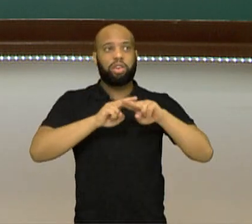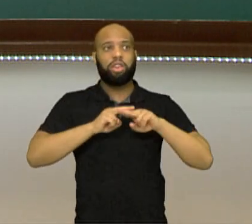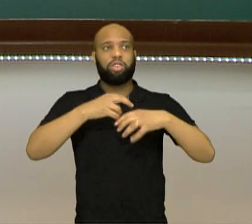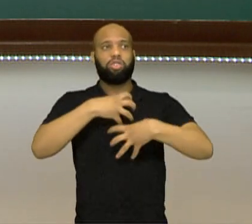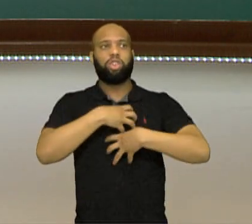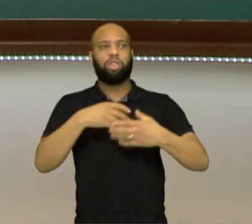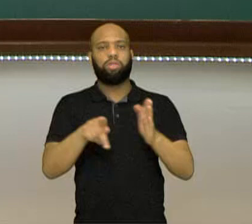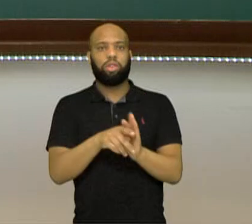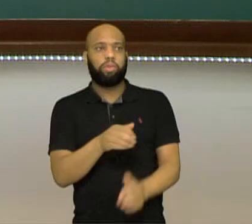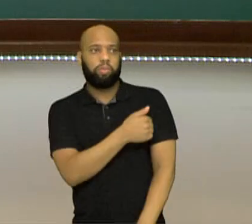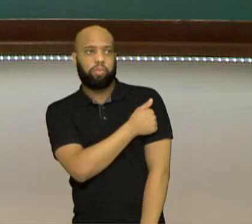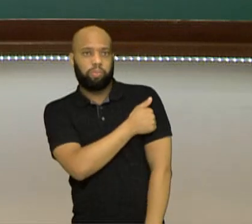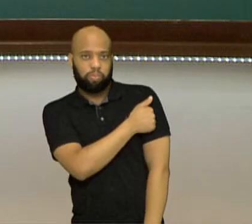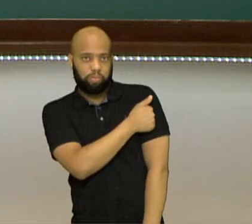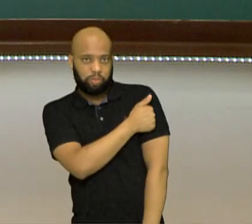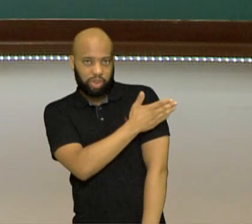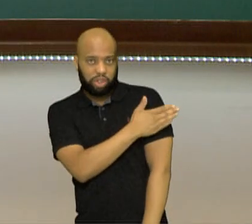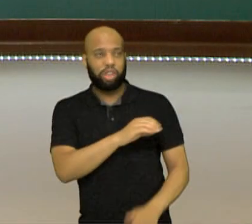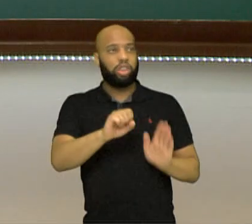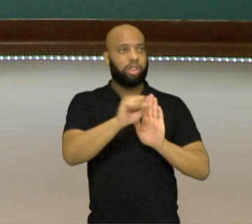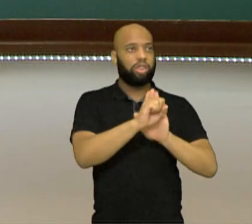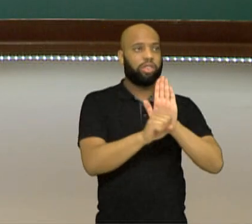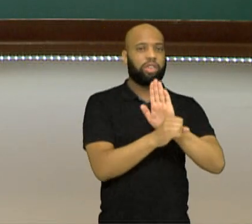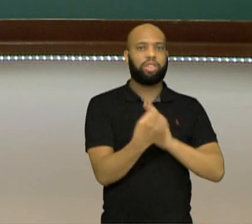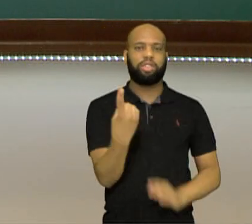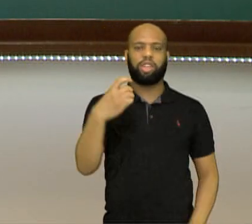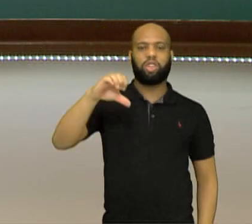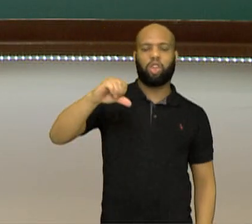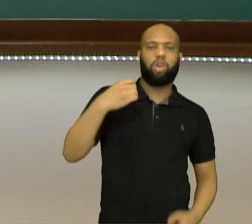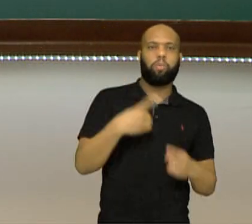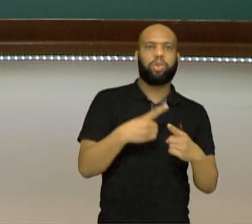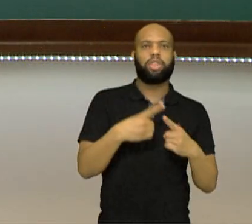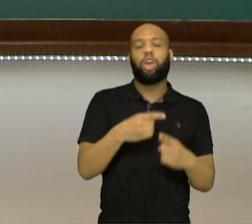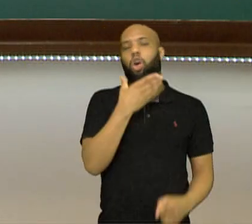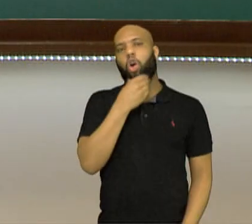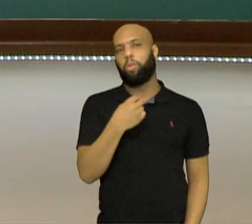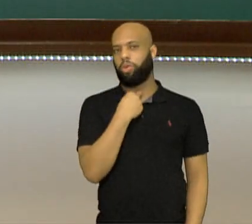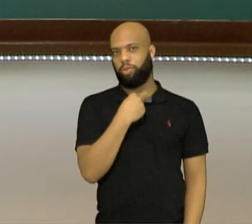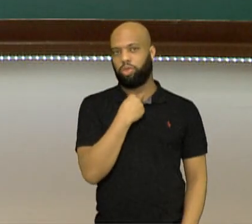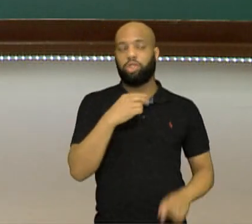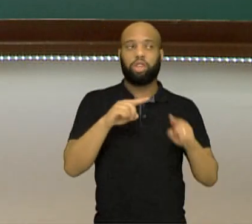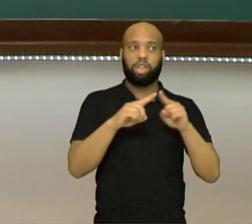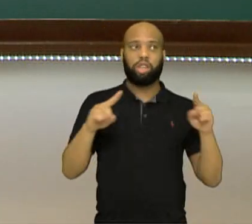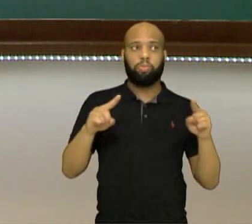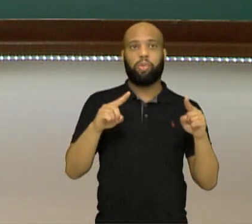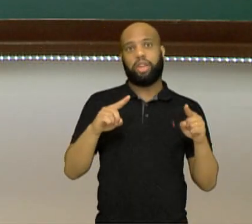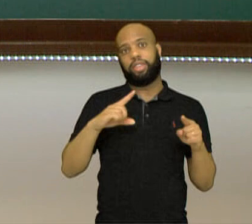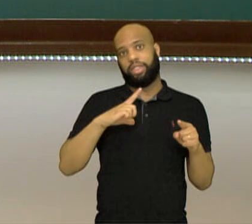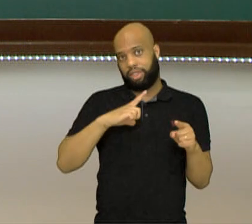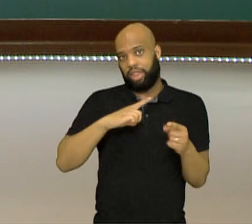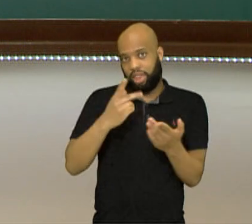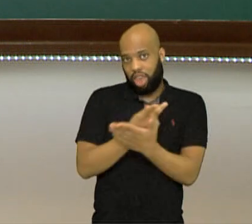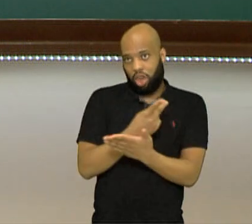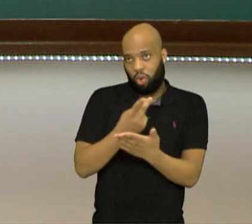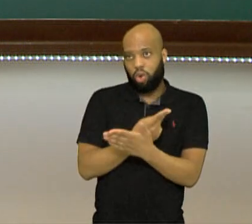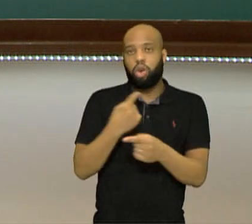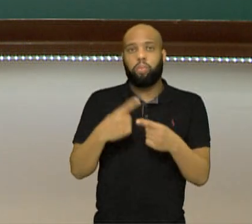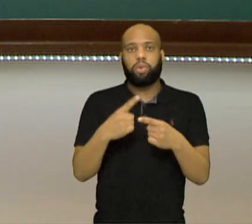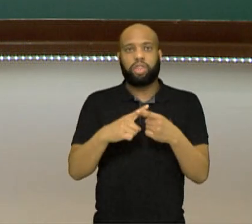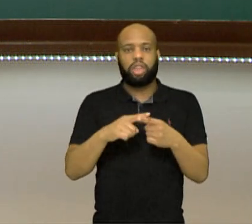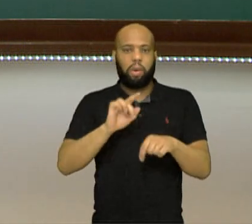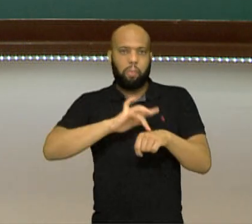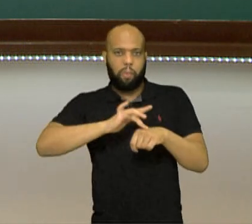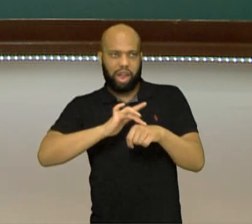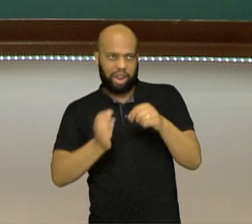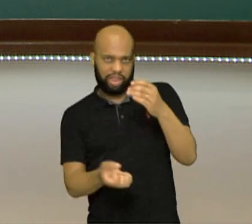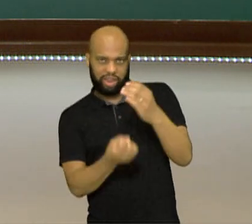lance do preconceito lá no século XIX, de que homem não fazia balé. Mas, muito equivocados, o balé não surge através